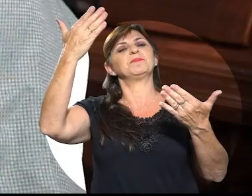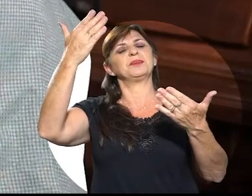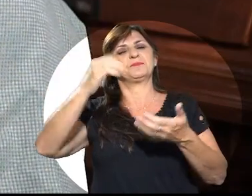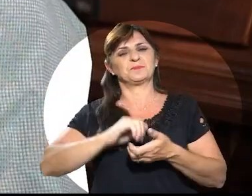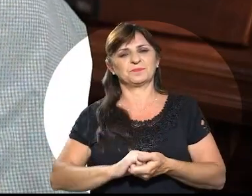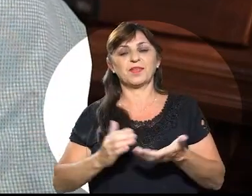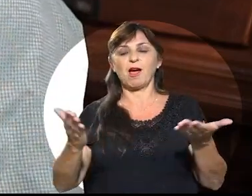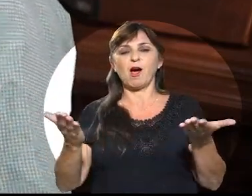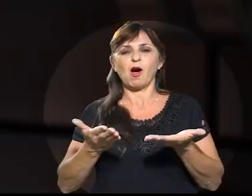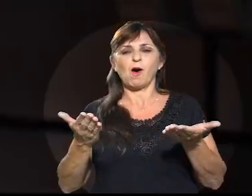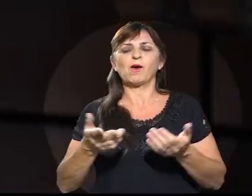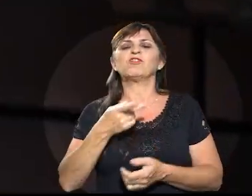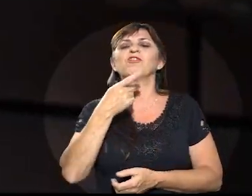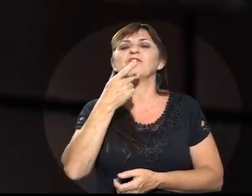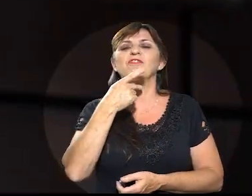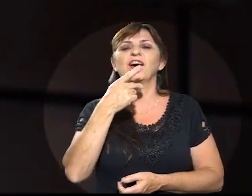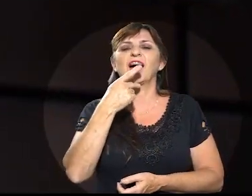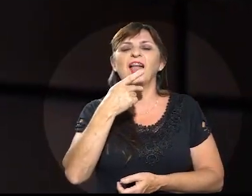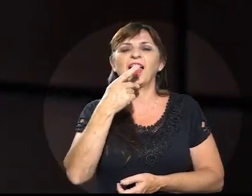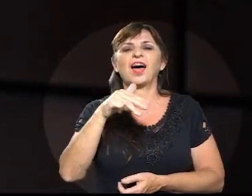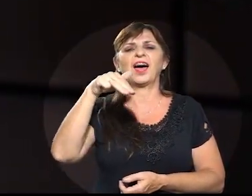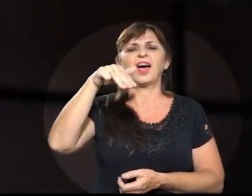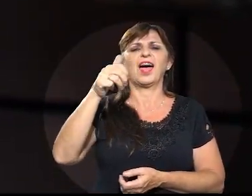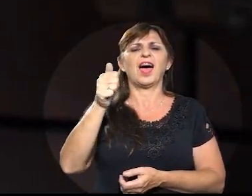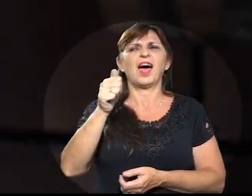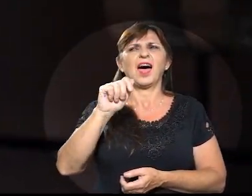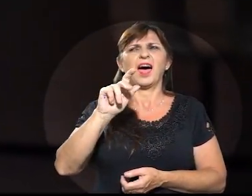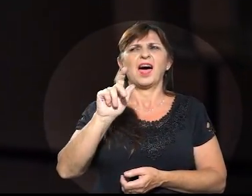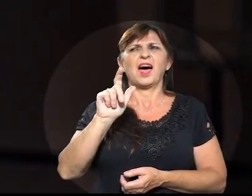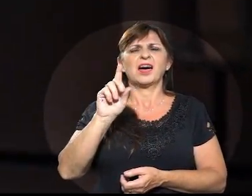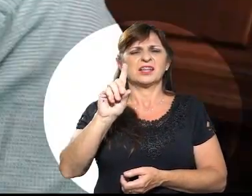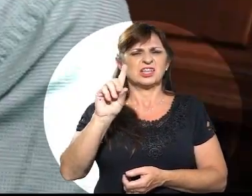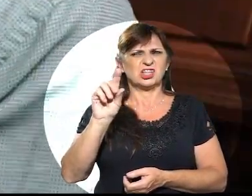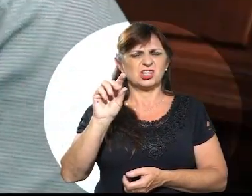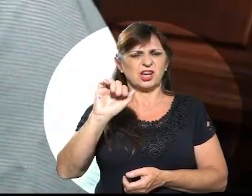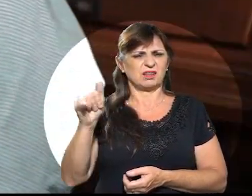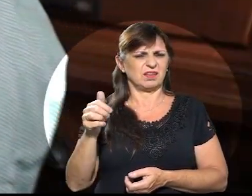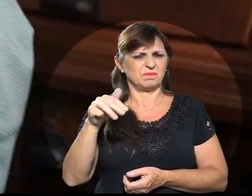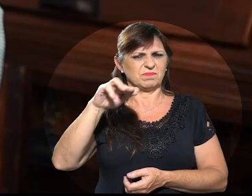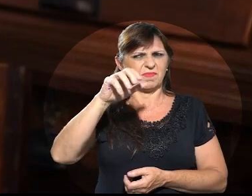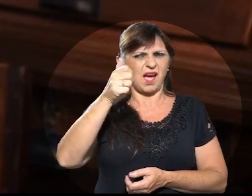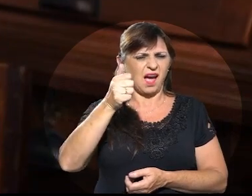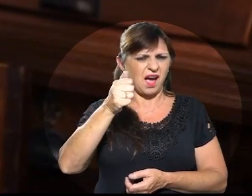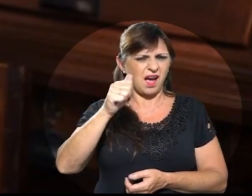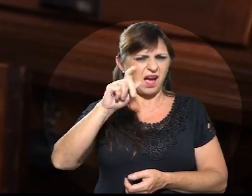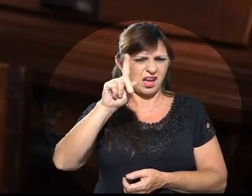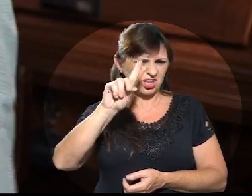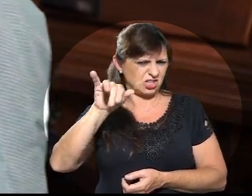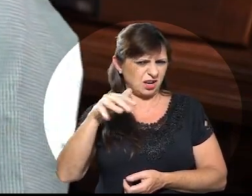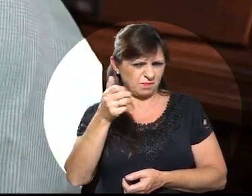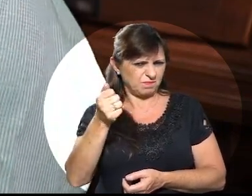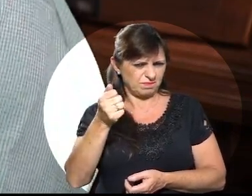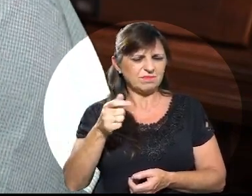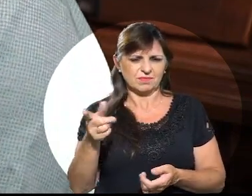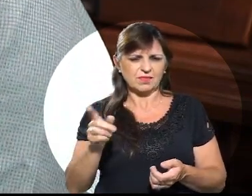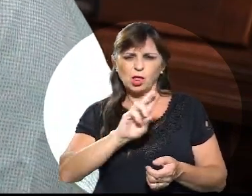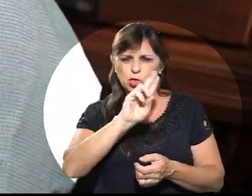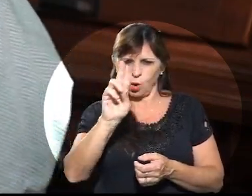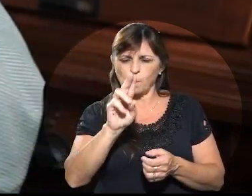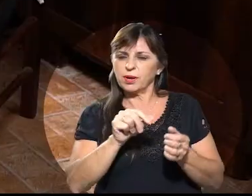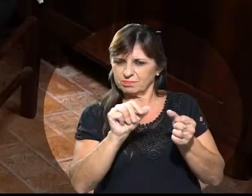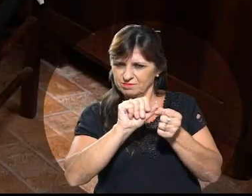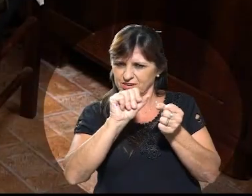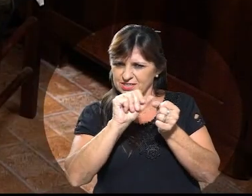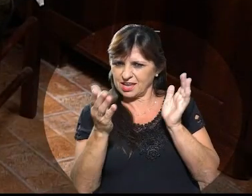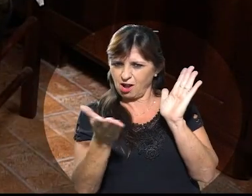Ana Makdetoni. Acertei o nome? Acertou. Acertei. Então eu quero agradecer primeiro por você estar conosco. Falar um